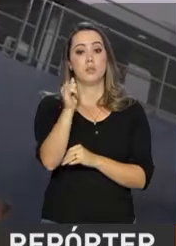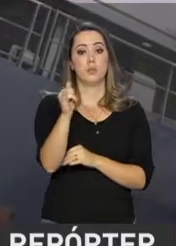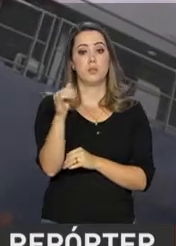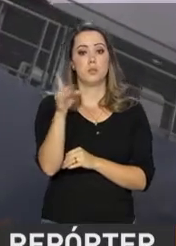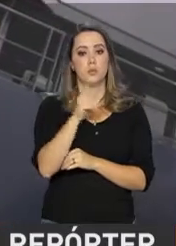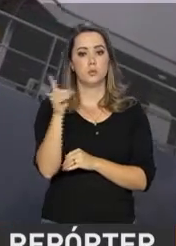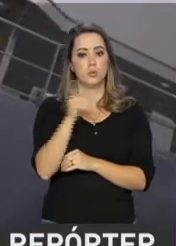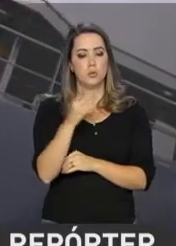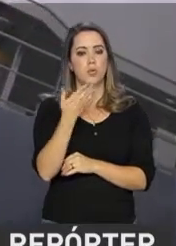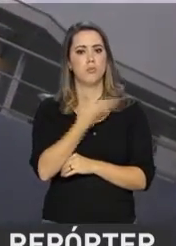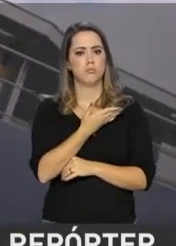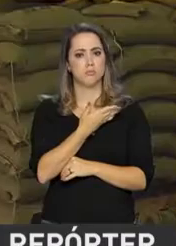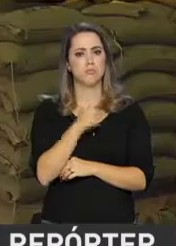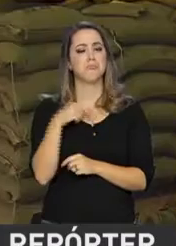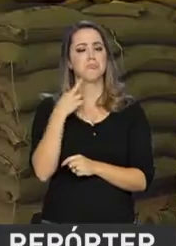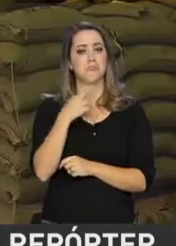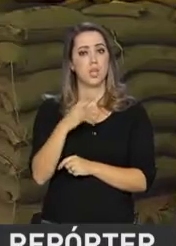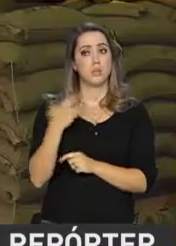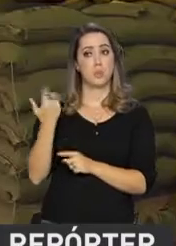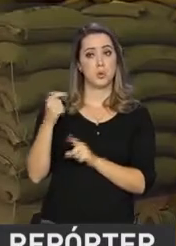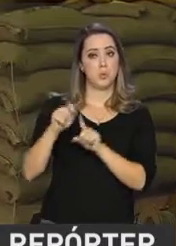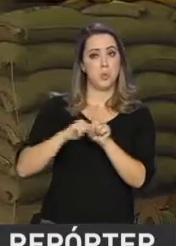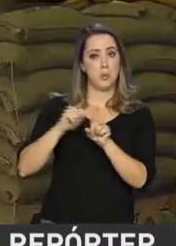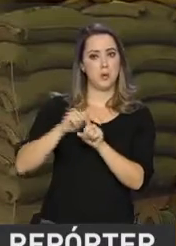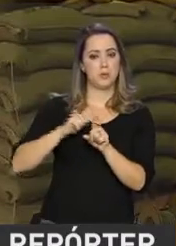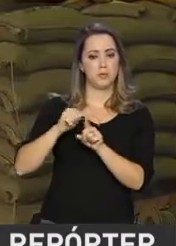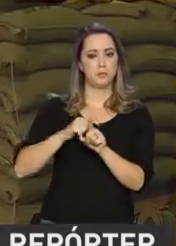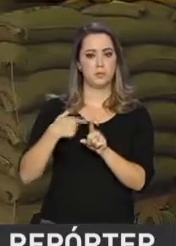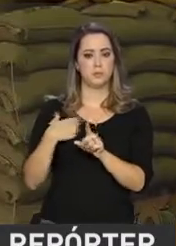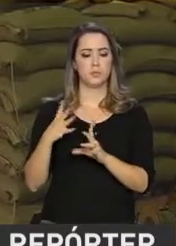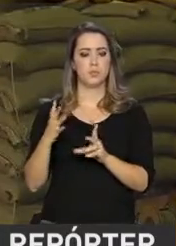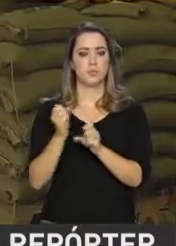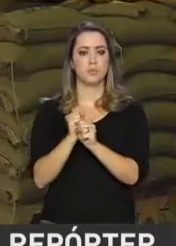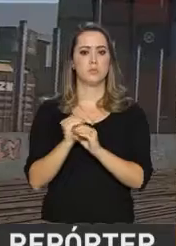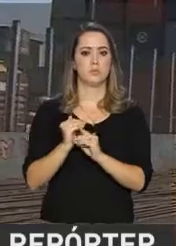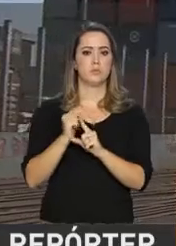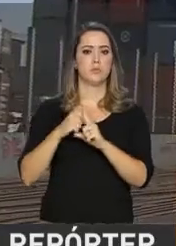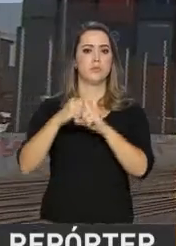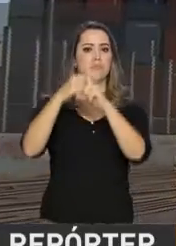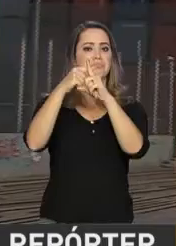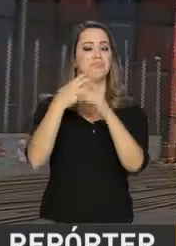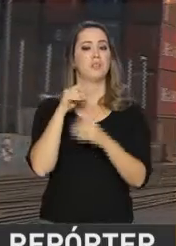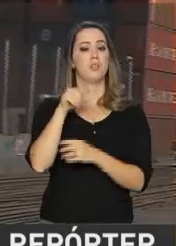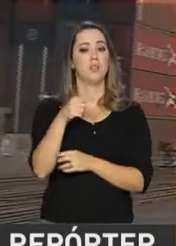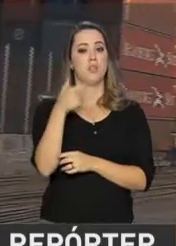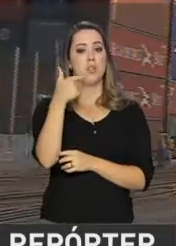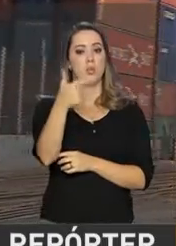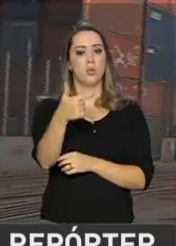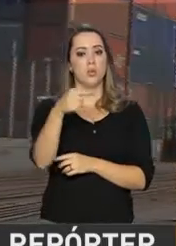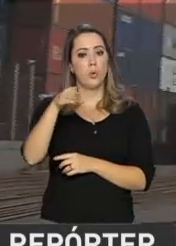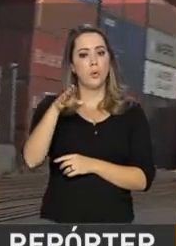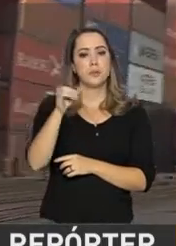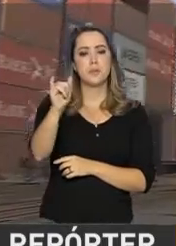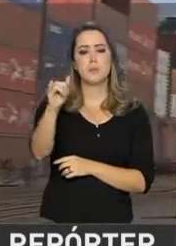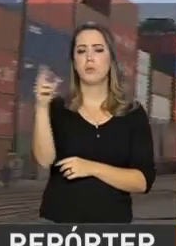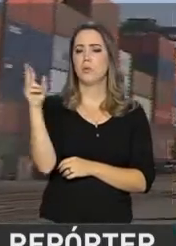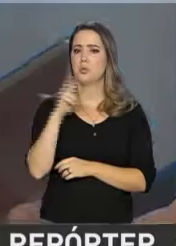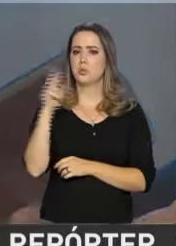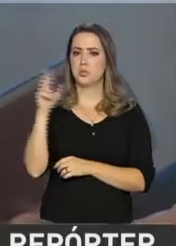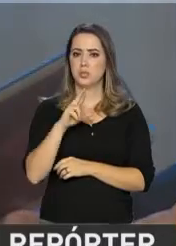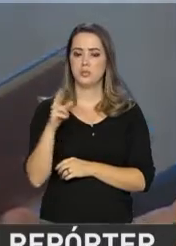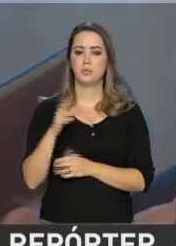com resultado no último mês o país registrou um superávit de mais de dois milhões e 700 milhões de dólares